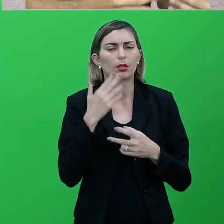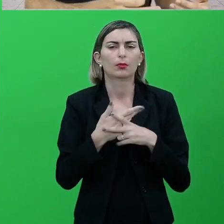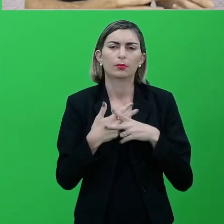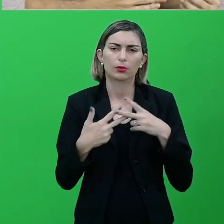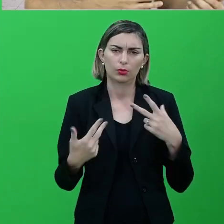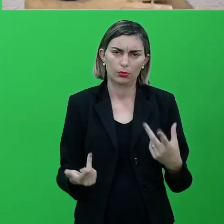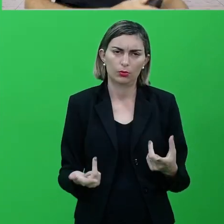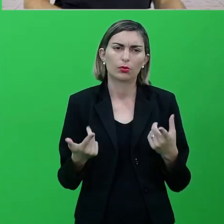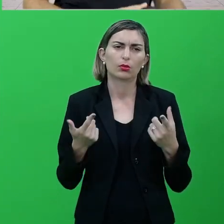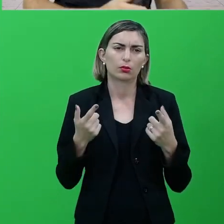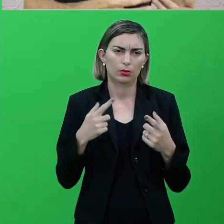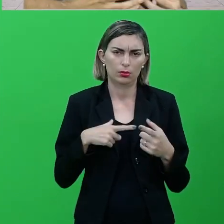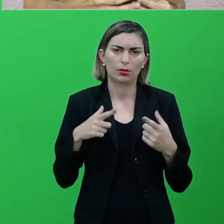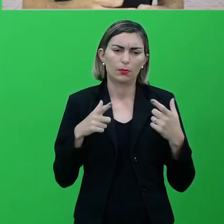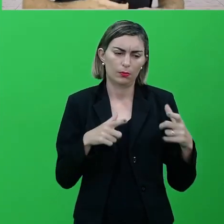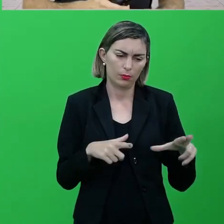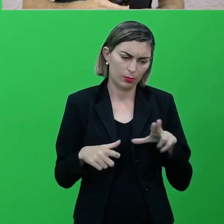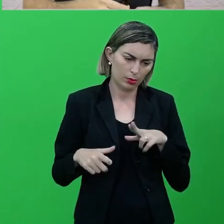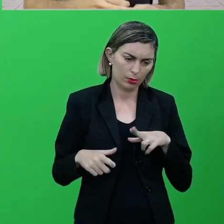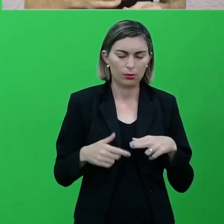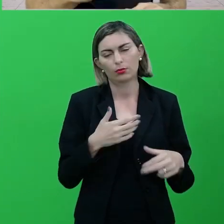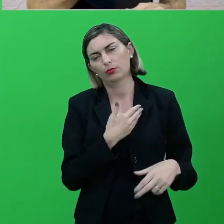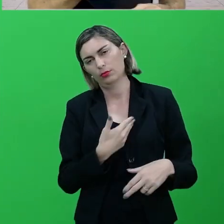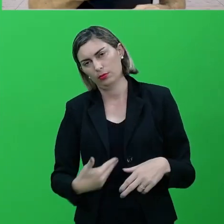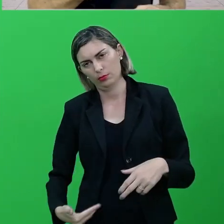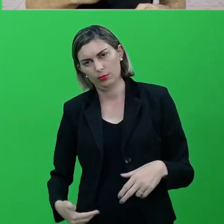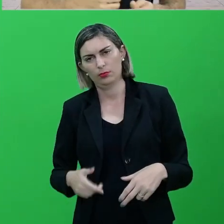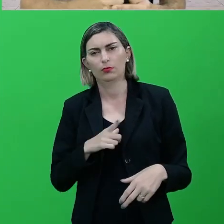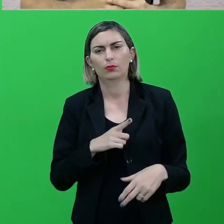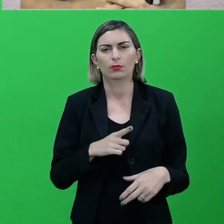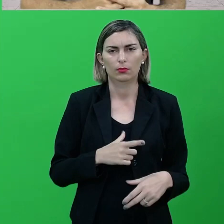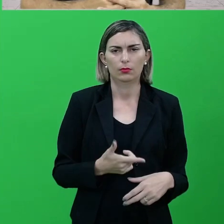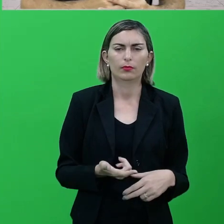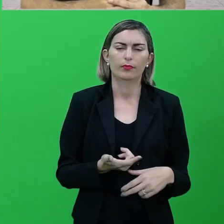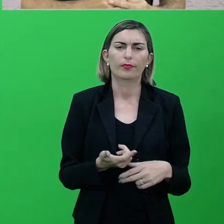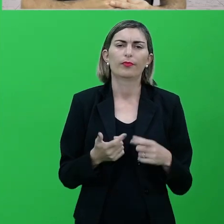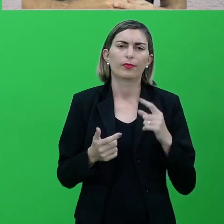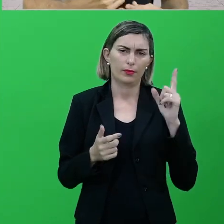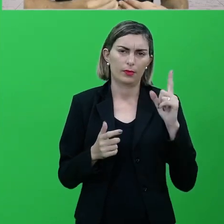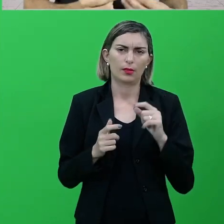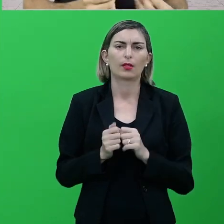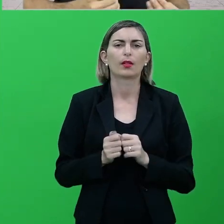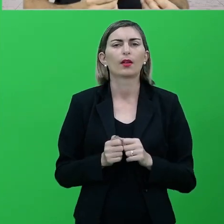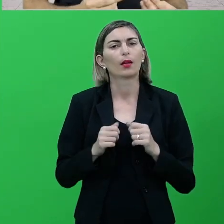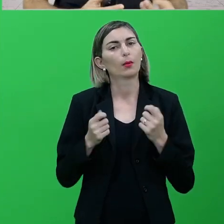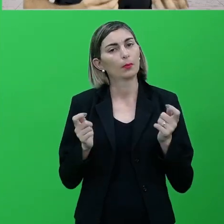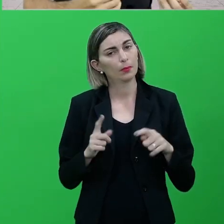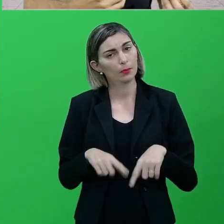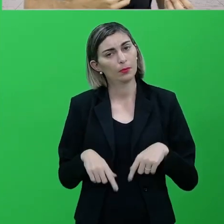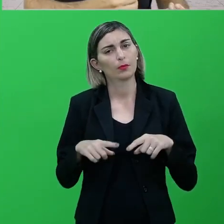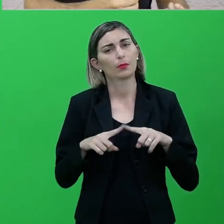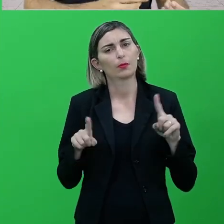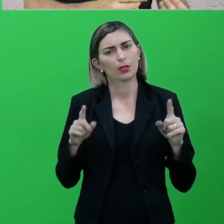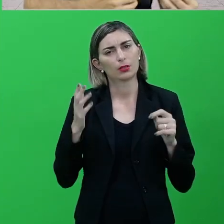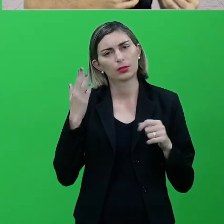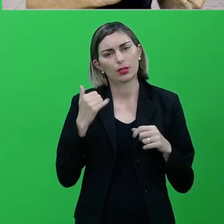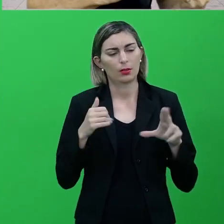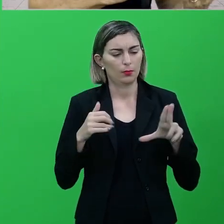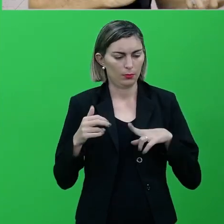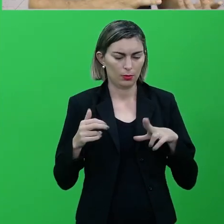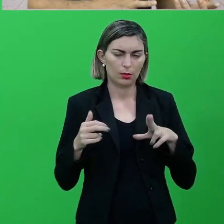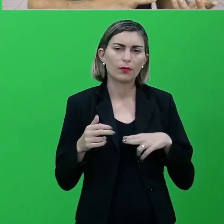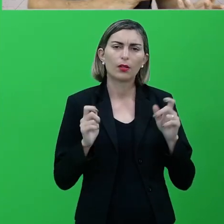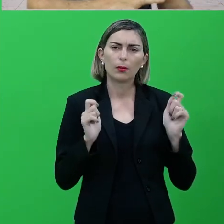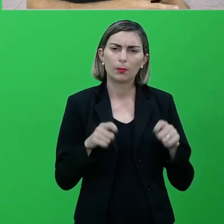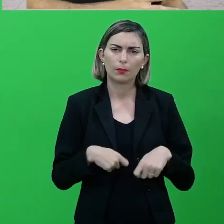se considera tanto no setor privado quanto no setor público. Está aí do lado esquerdo dessa imagem. Porém, a gente sabe que no setor privado a gente